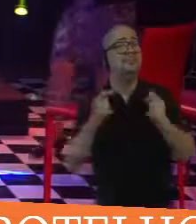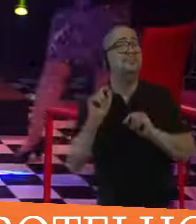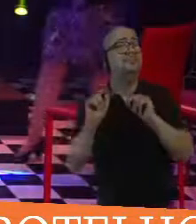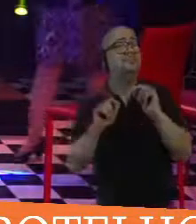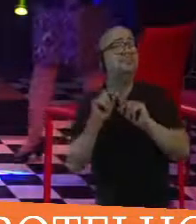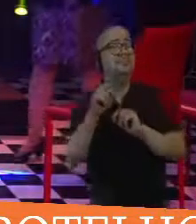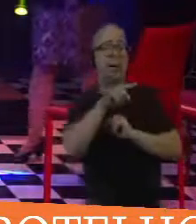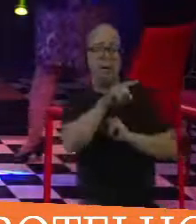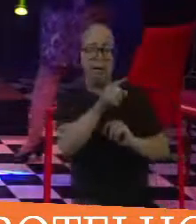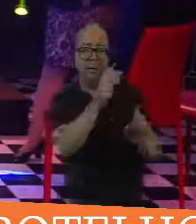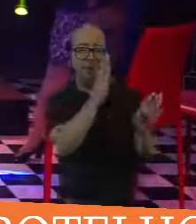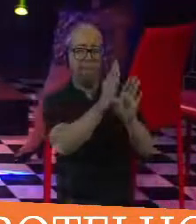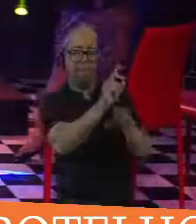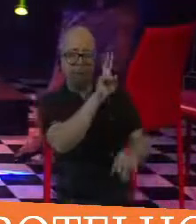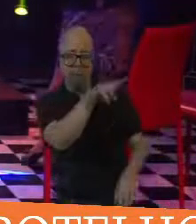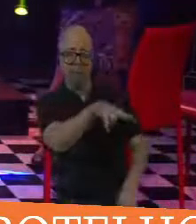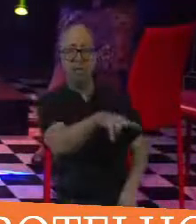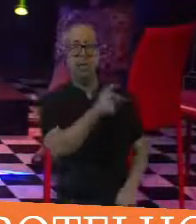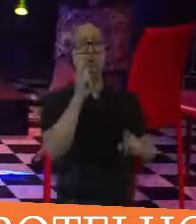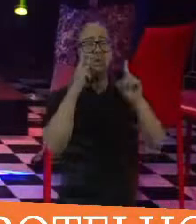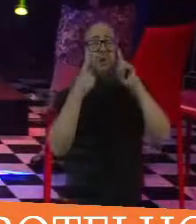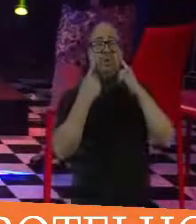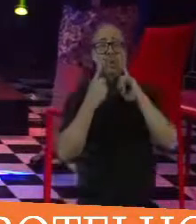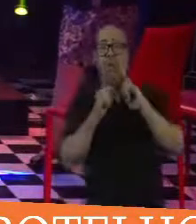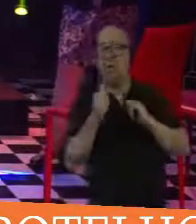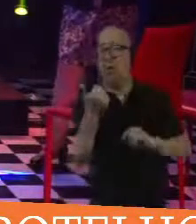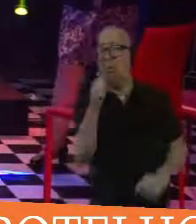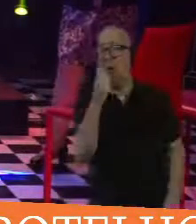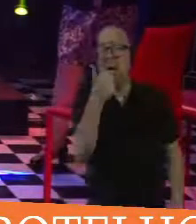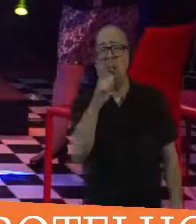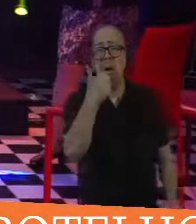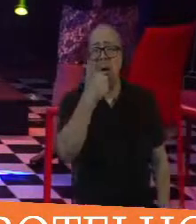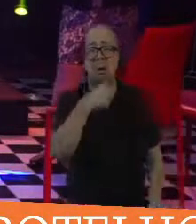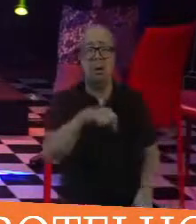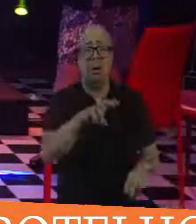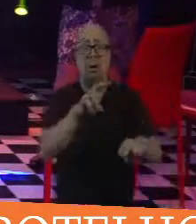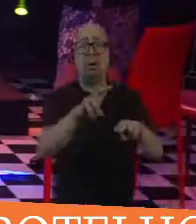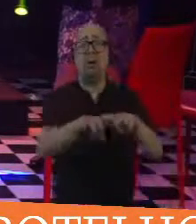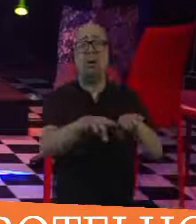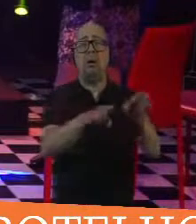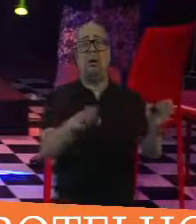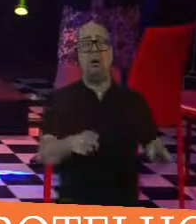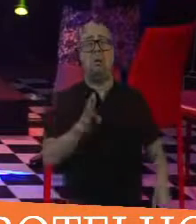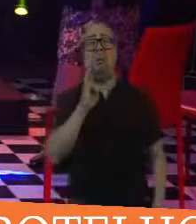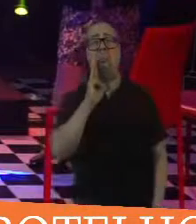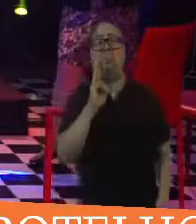te encontraram chorando e bebendo na mesa de um bar.